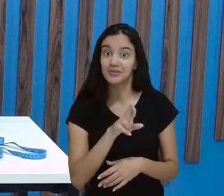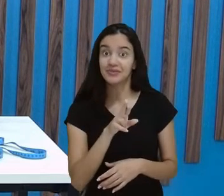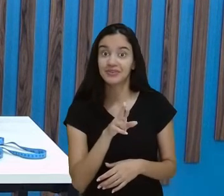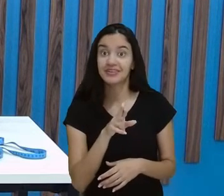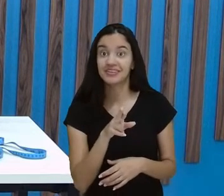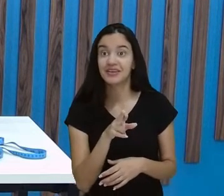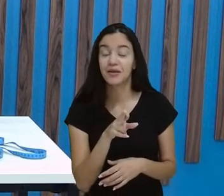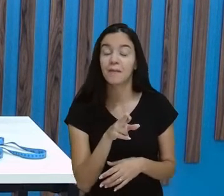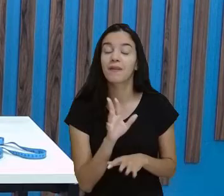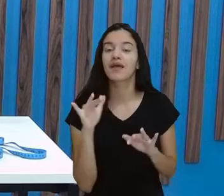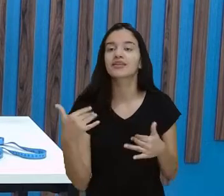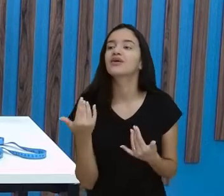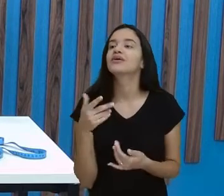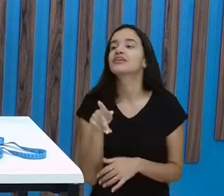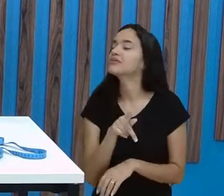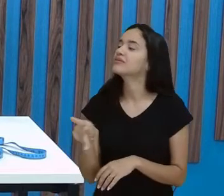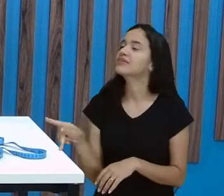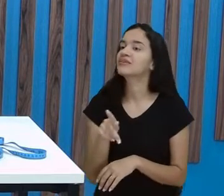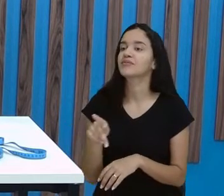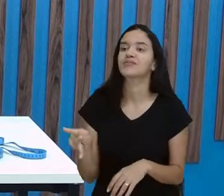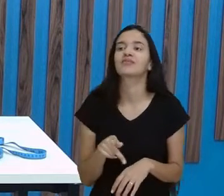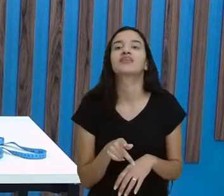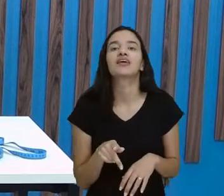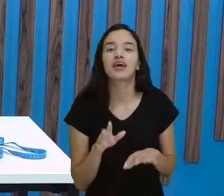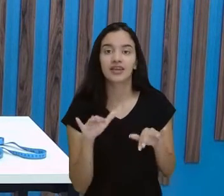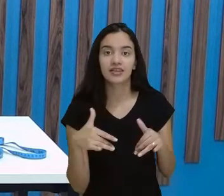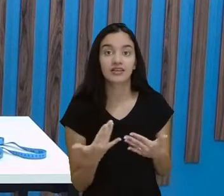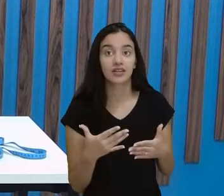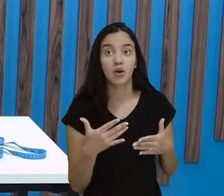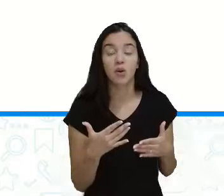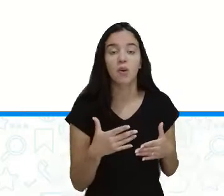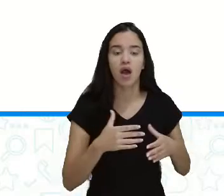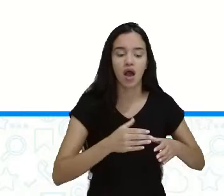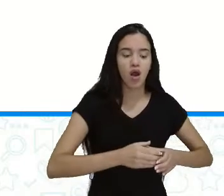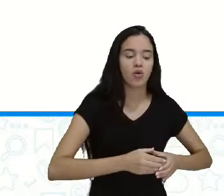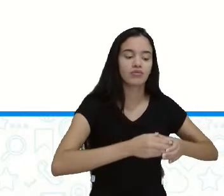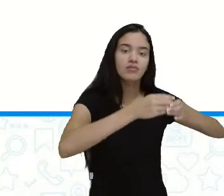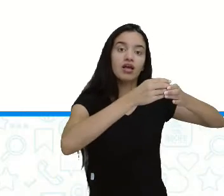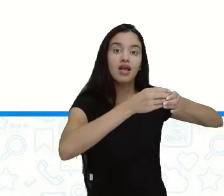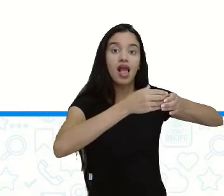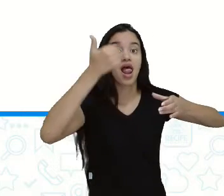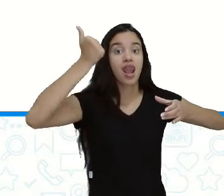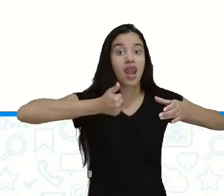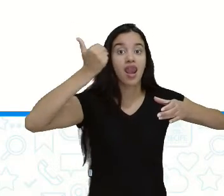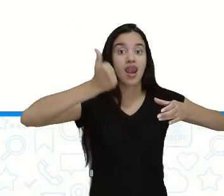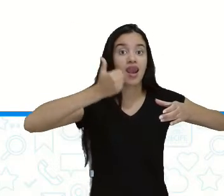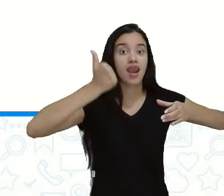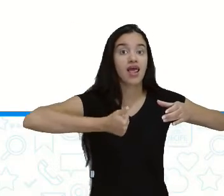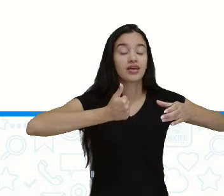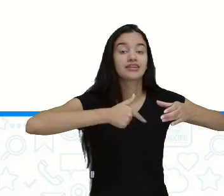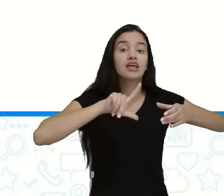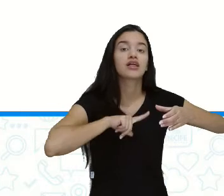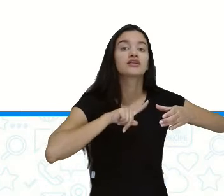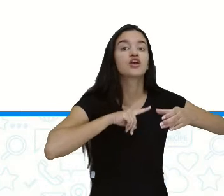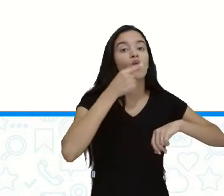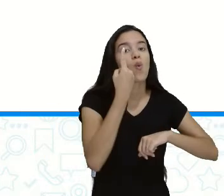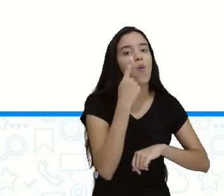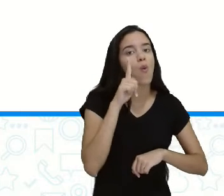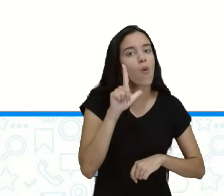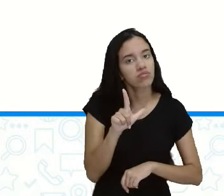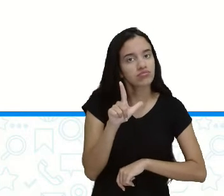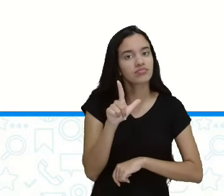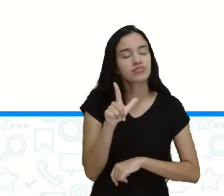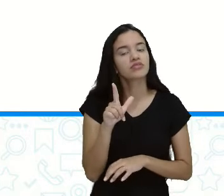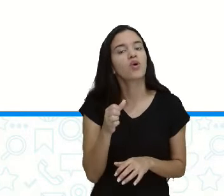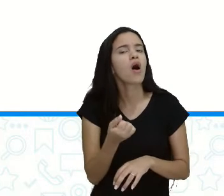vai responder aí, viu, professora Mauriceia? A embalagem de leite contém 1 litro.